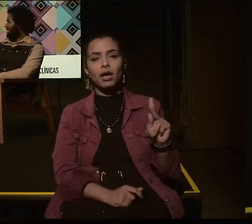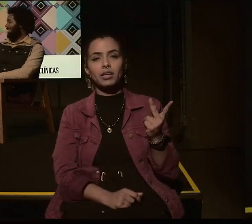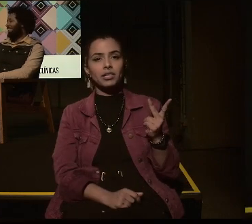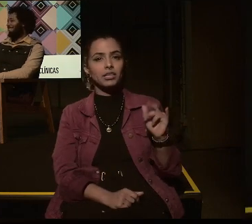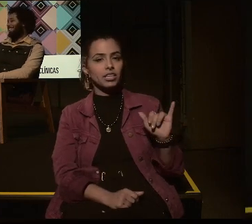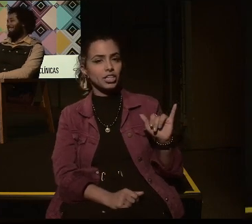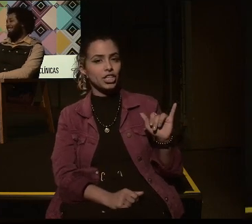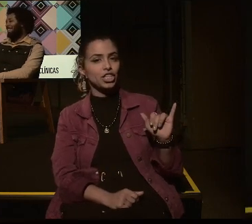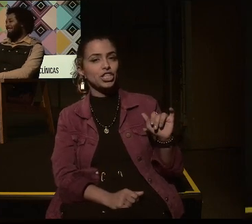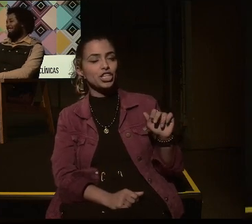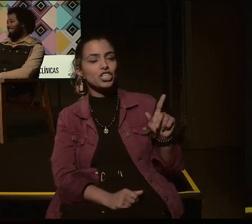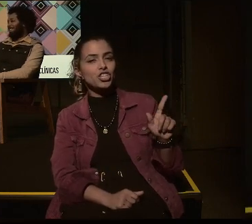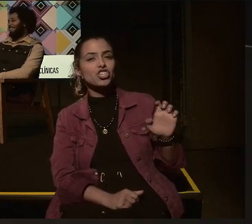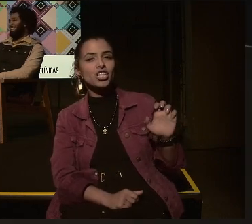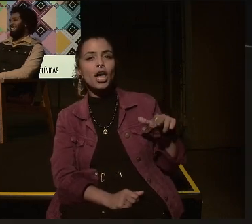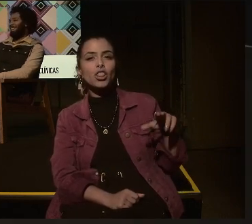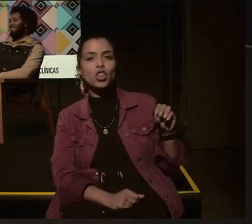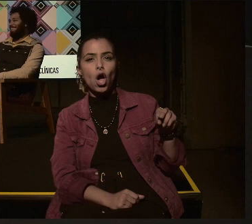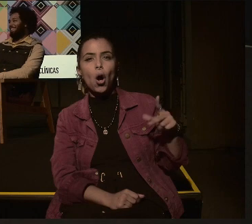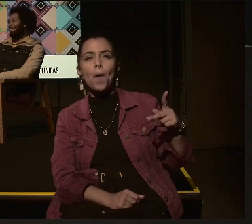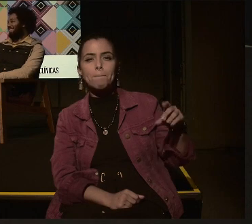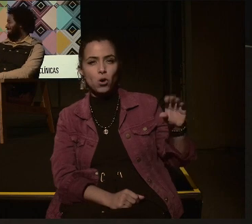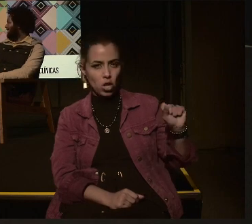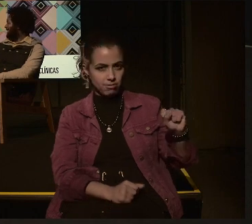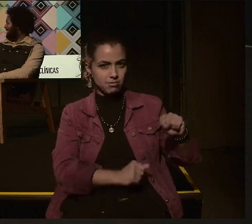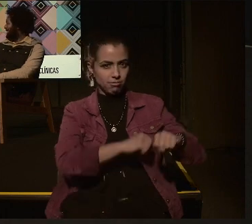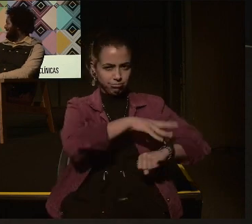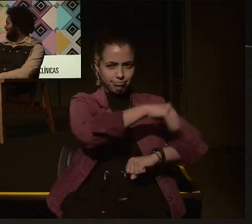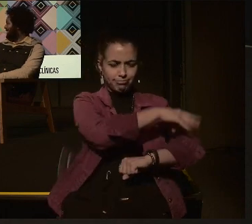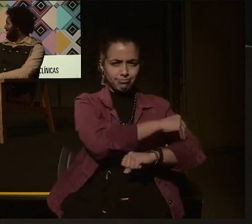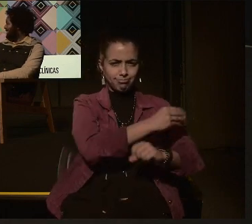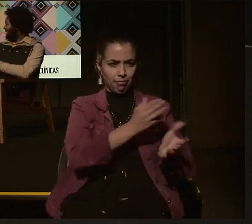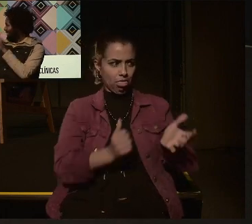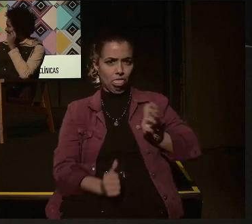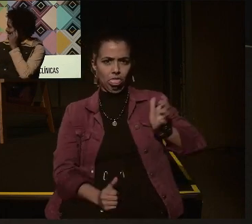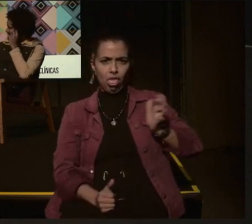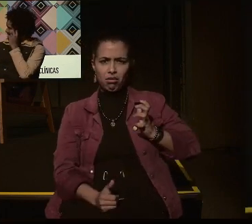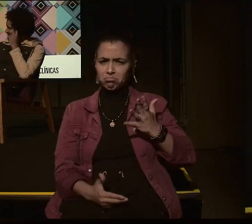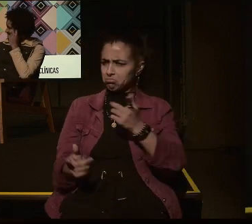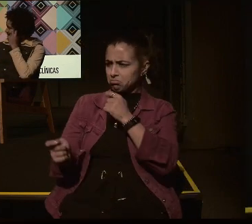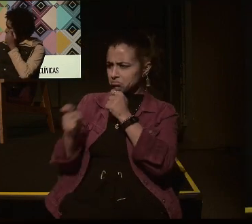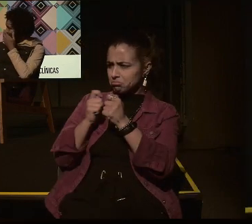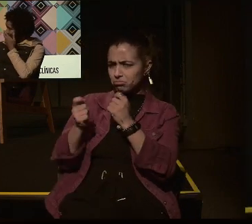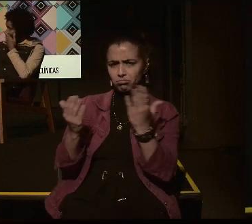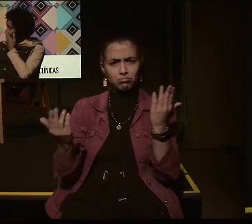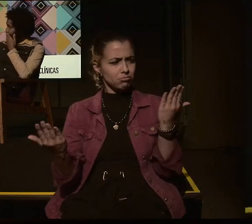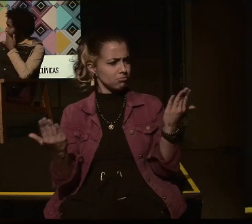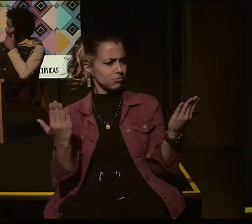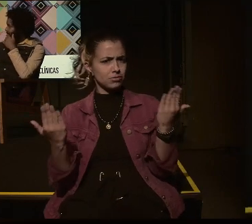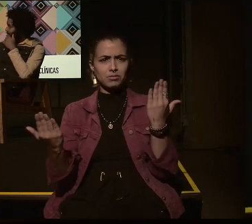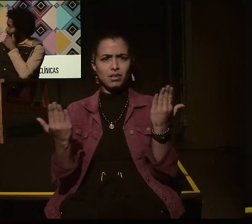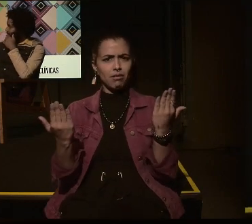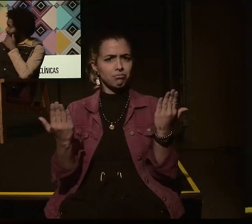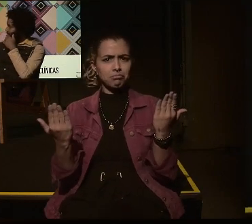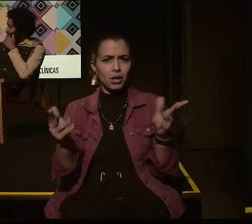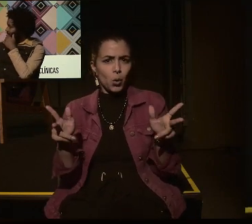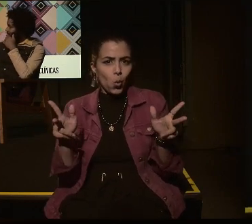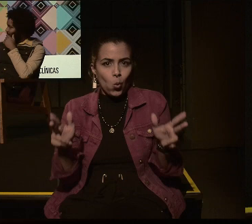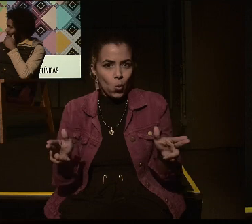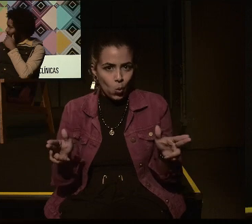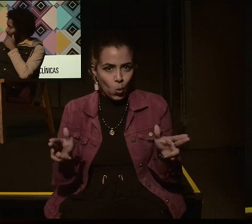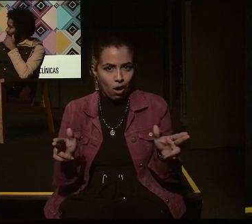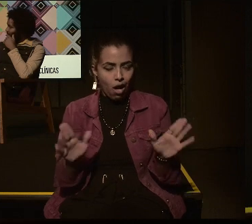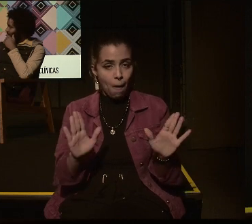comer comida. É igualzinho isso aqui. Quando a profissional me contava, eu falava, já escutei essa história. Só que eu escutava essa história num